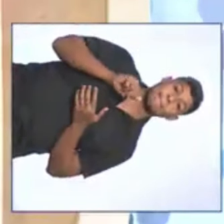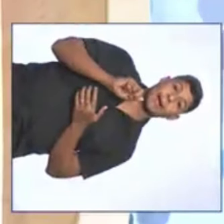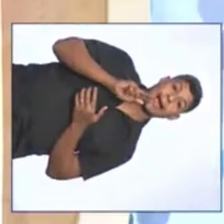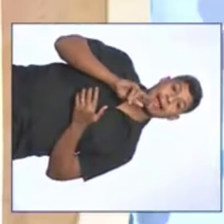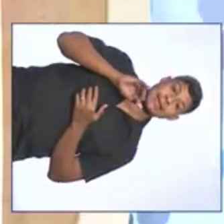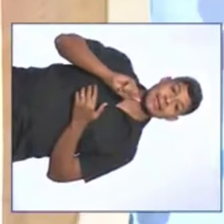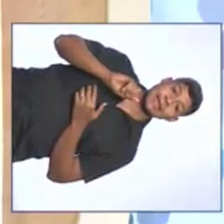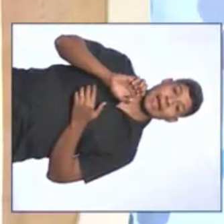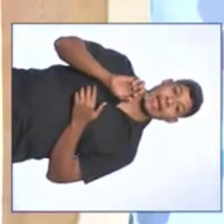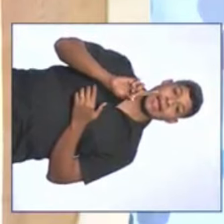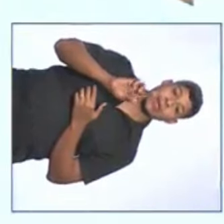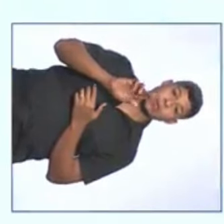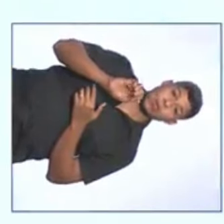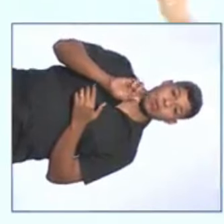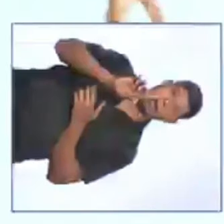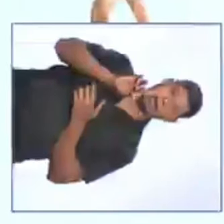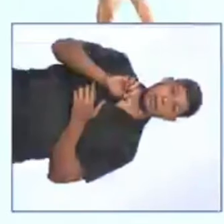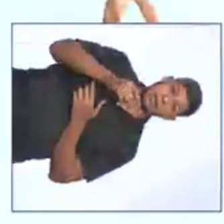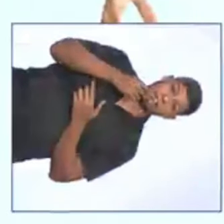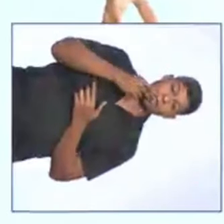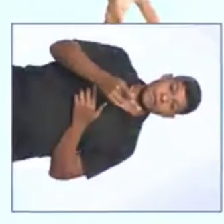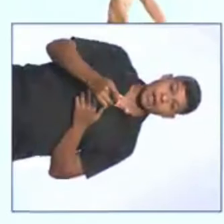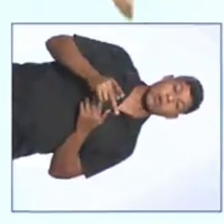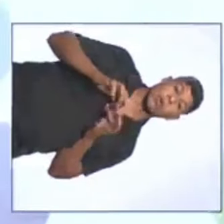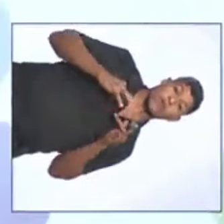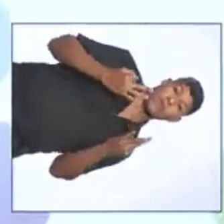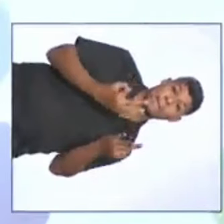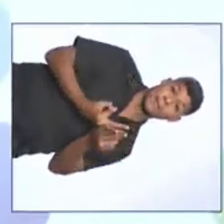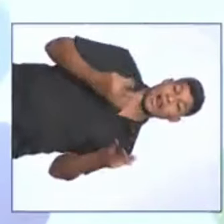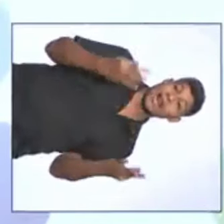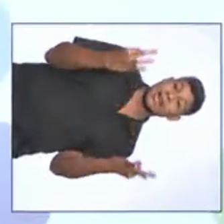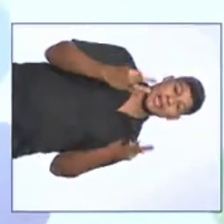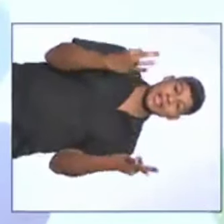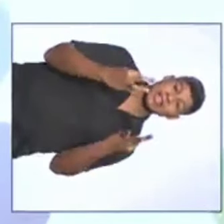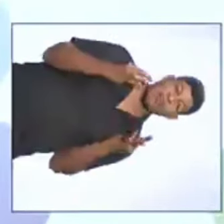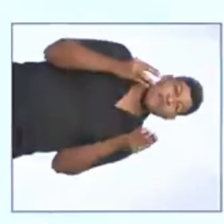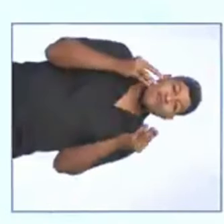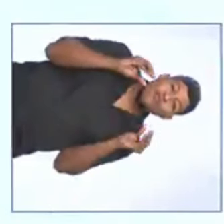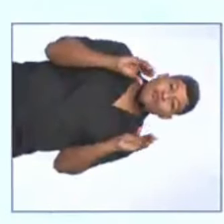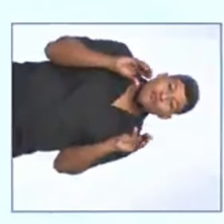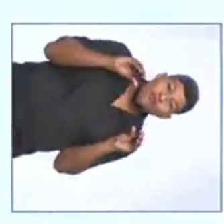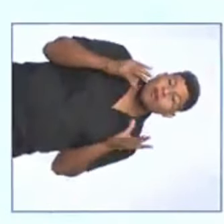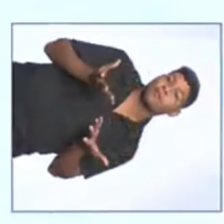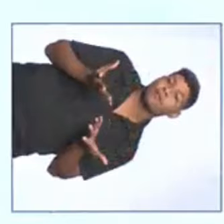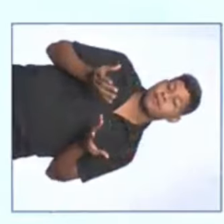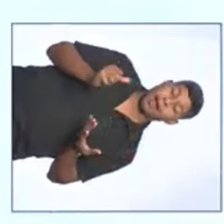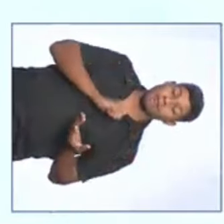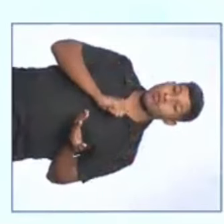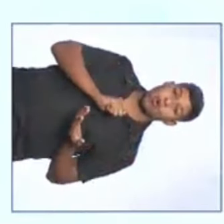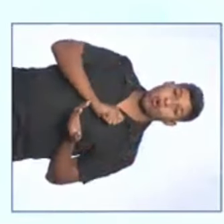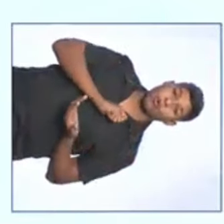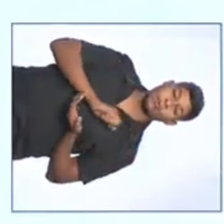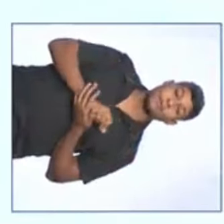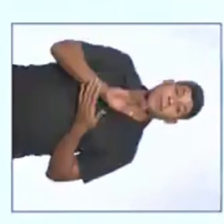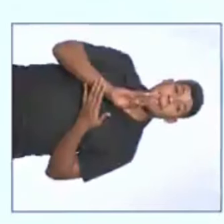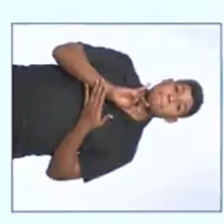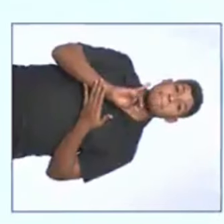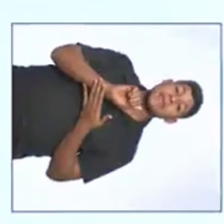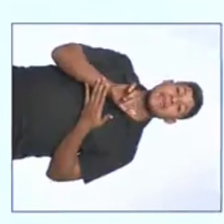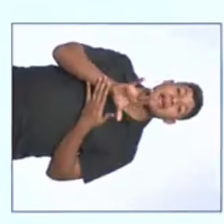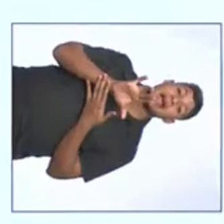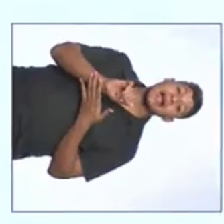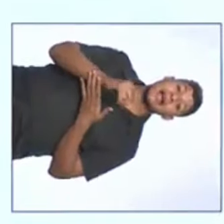Eduarda, ela quis ressaltar que a família dela é linda. Que fofa a Maria Eduarda. Eu Adorei. A Bianca